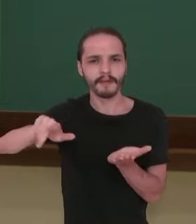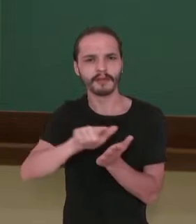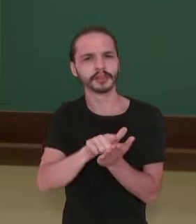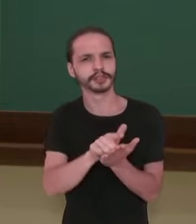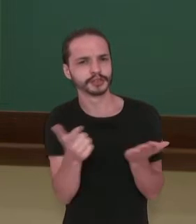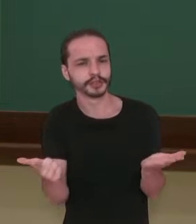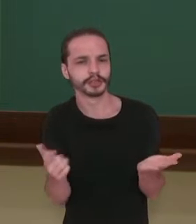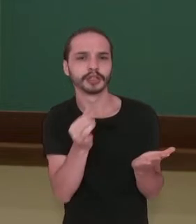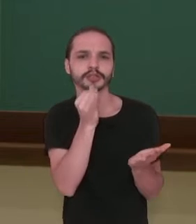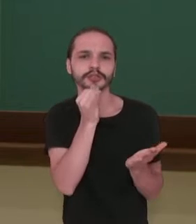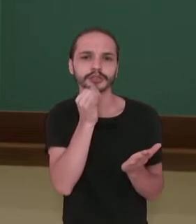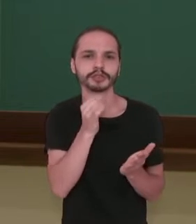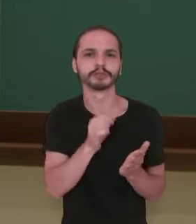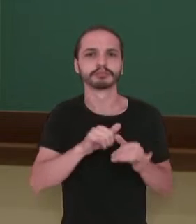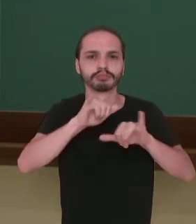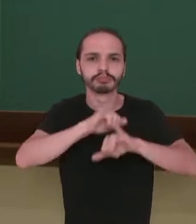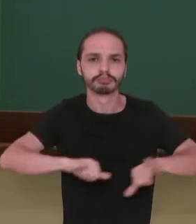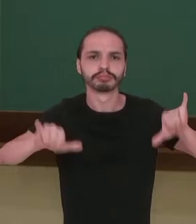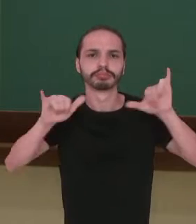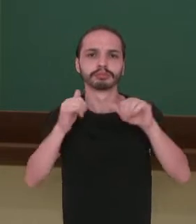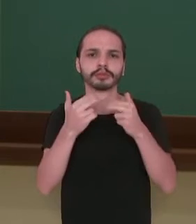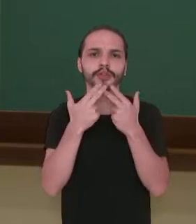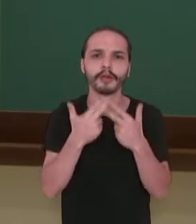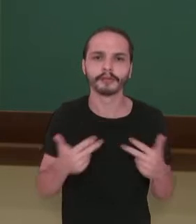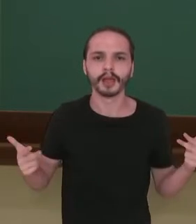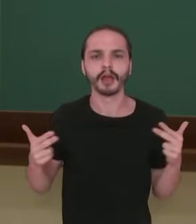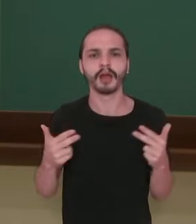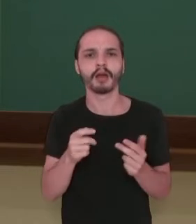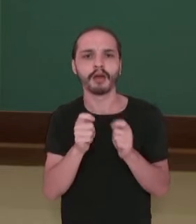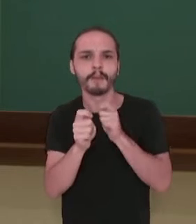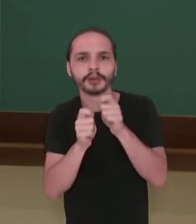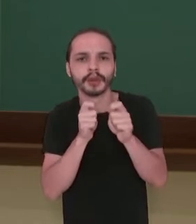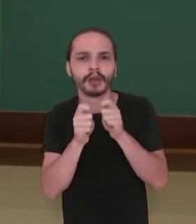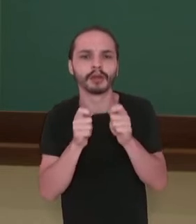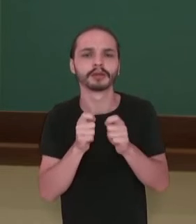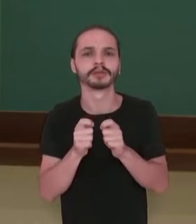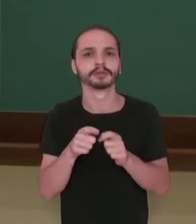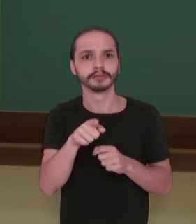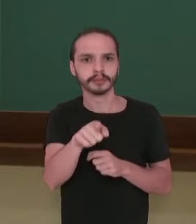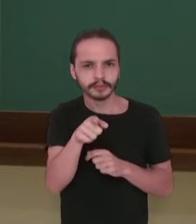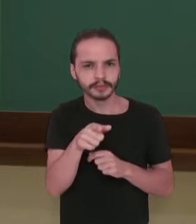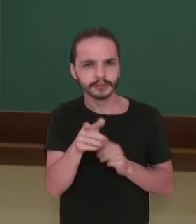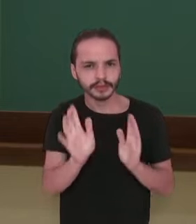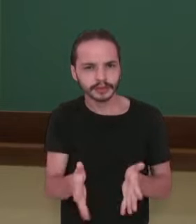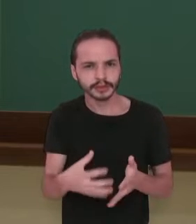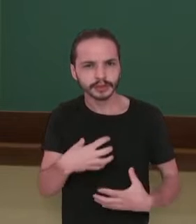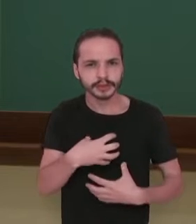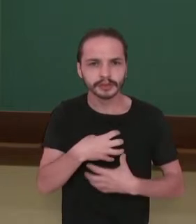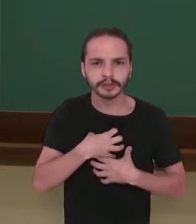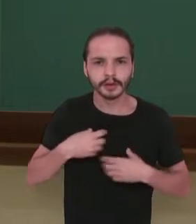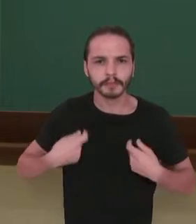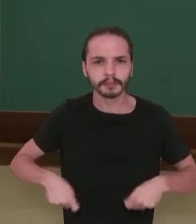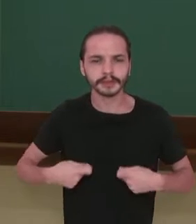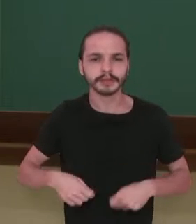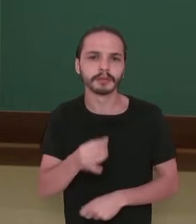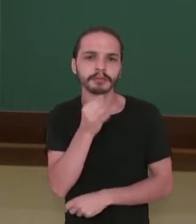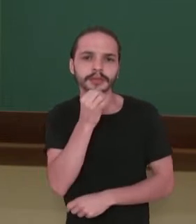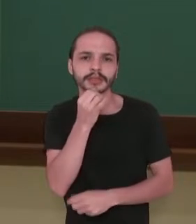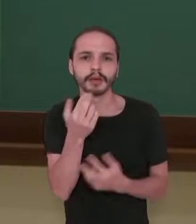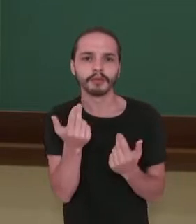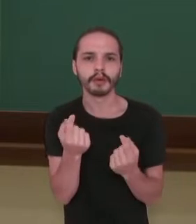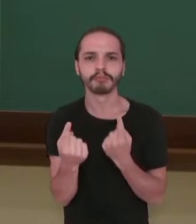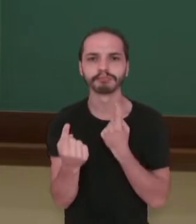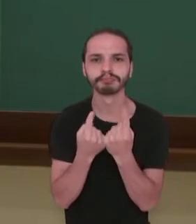jornalístico, notícias, reportagens, e em algum momento vocês sentiram essa necessidade de repente fazer um diálogo